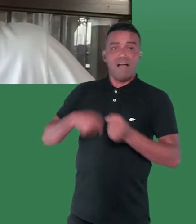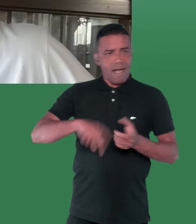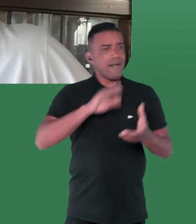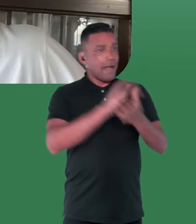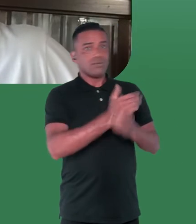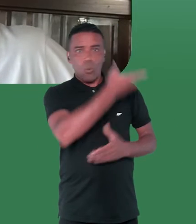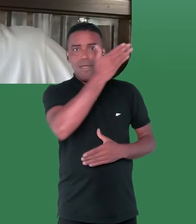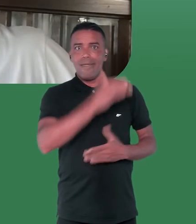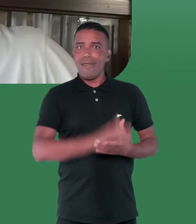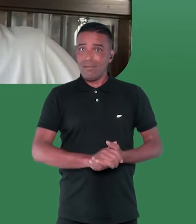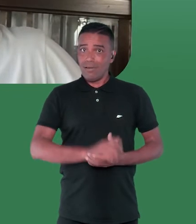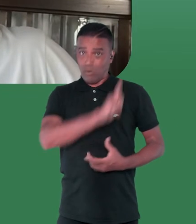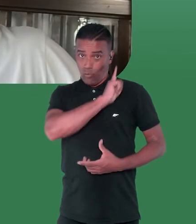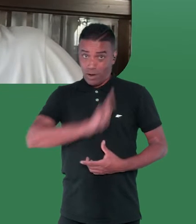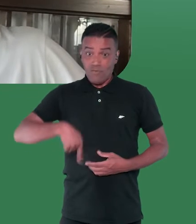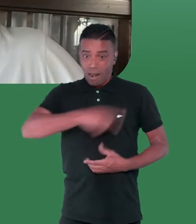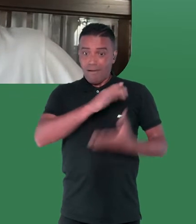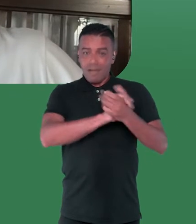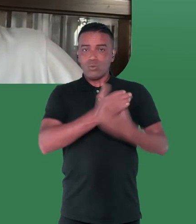ele.